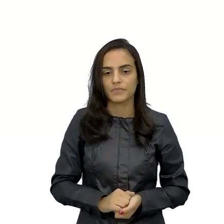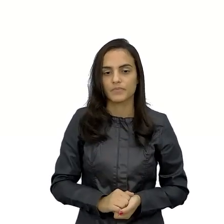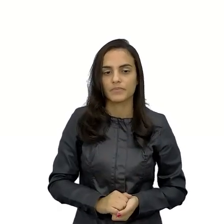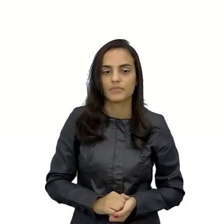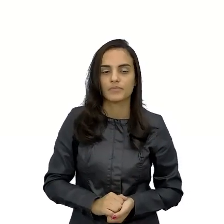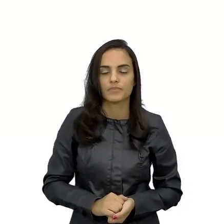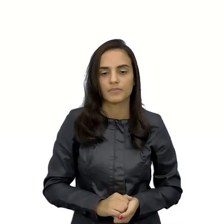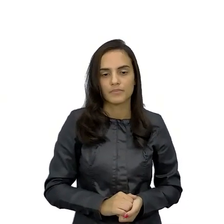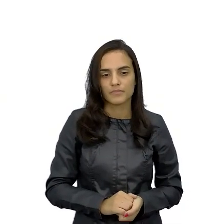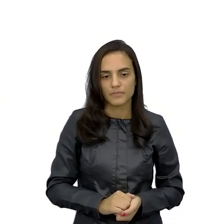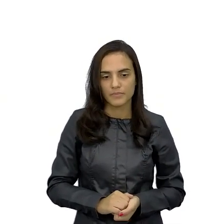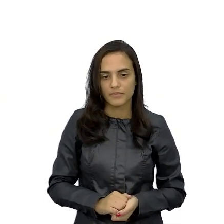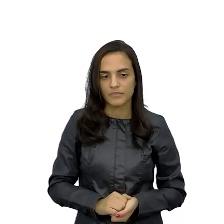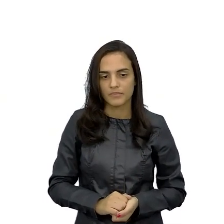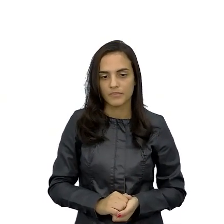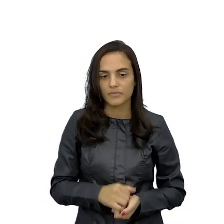Bom,